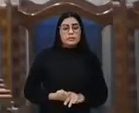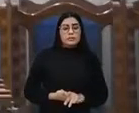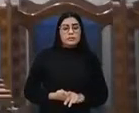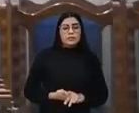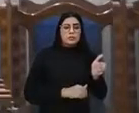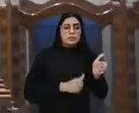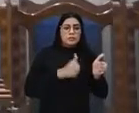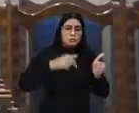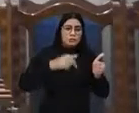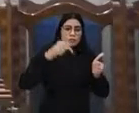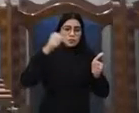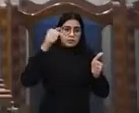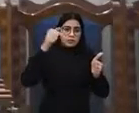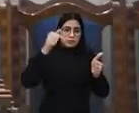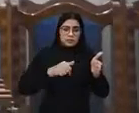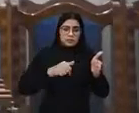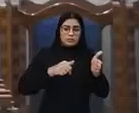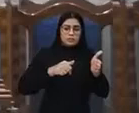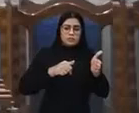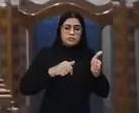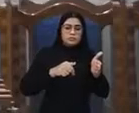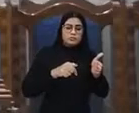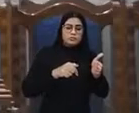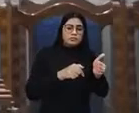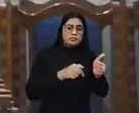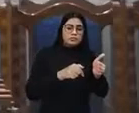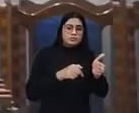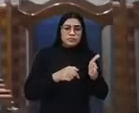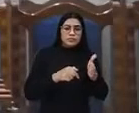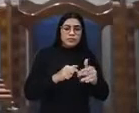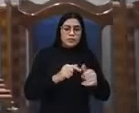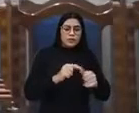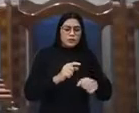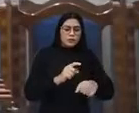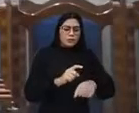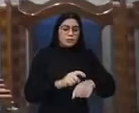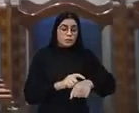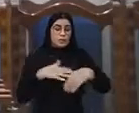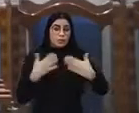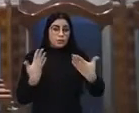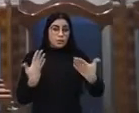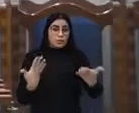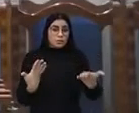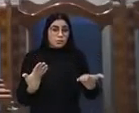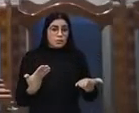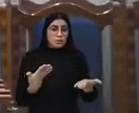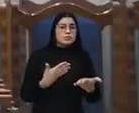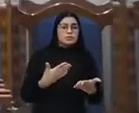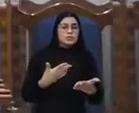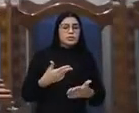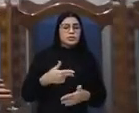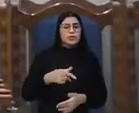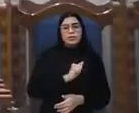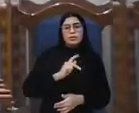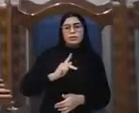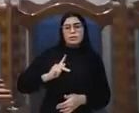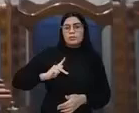17, aquele momento em que o apóstolo Paulo chega na cidade de